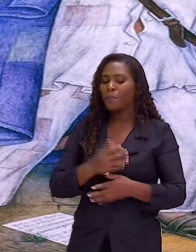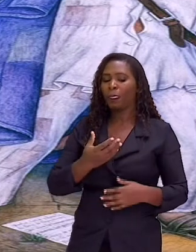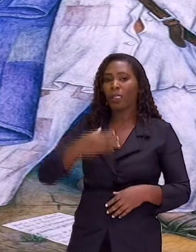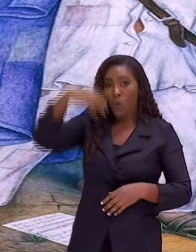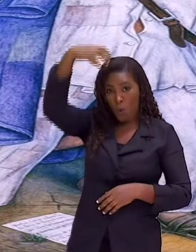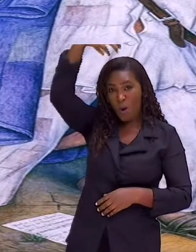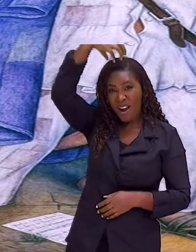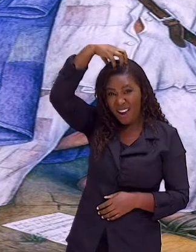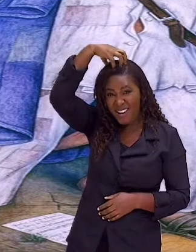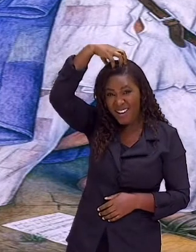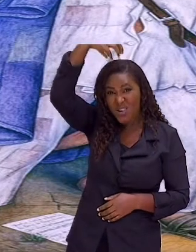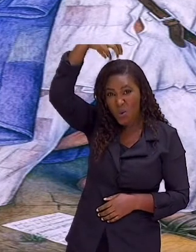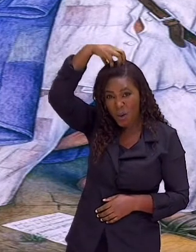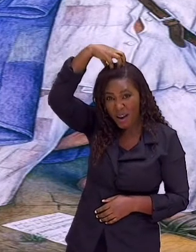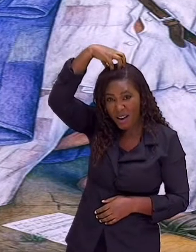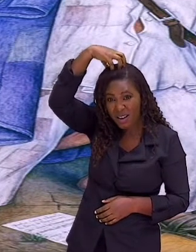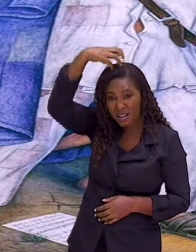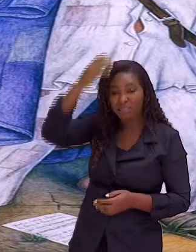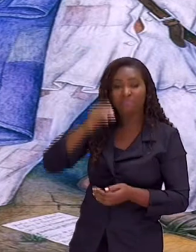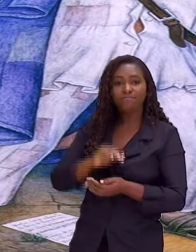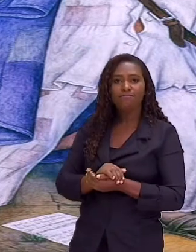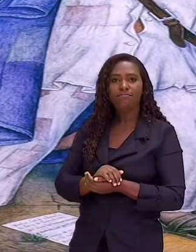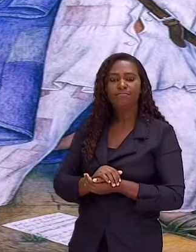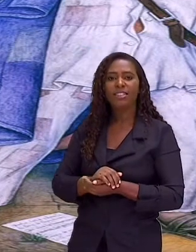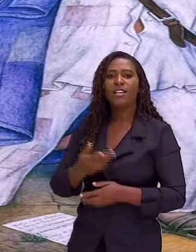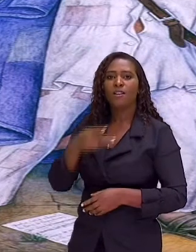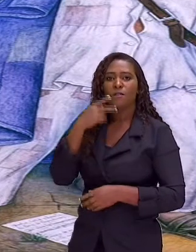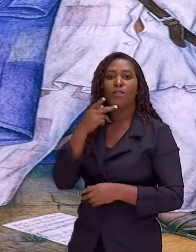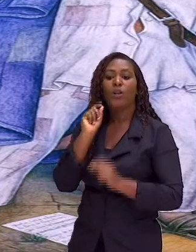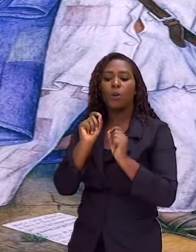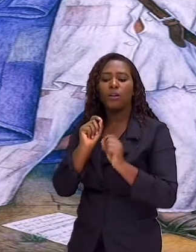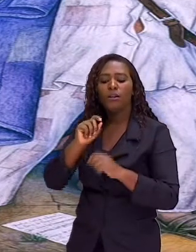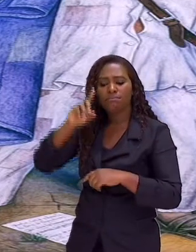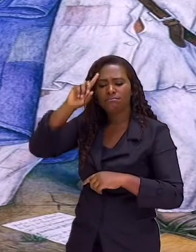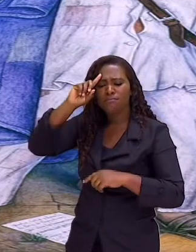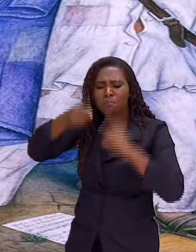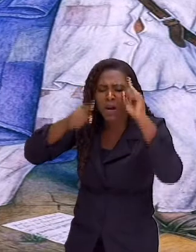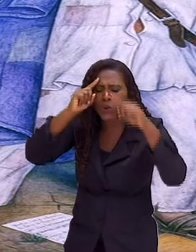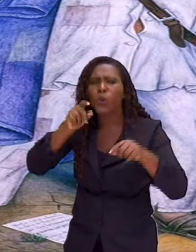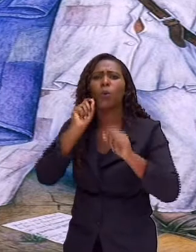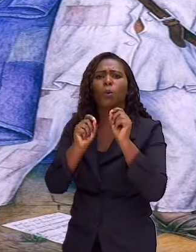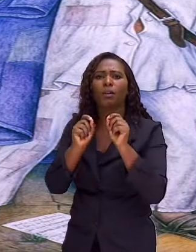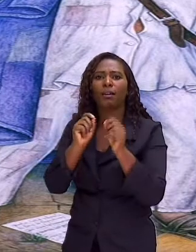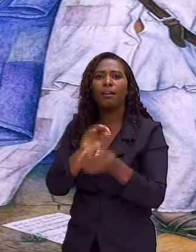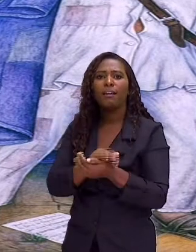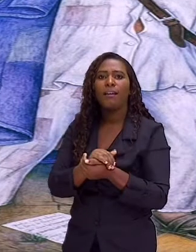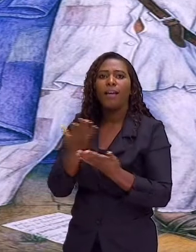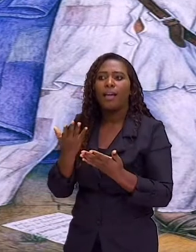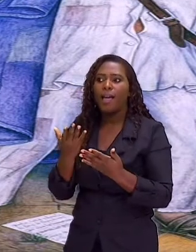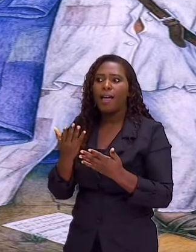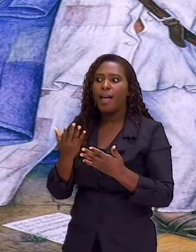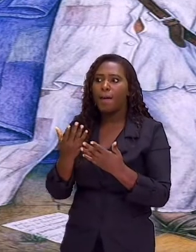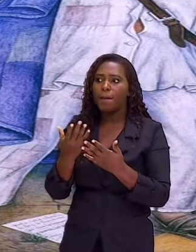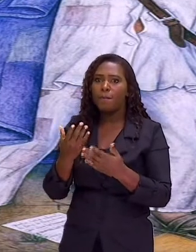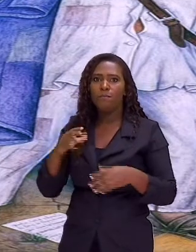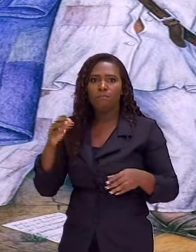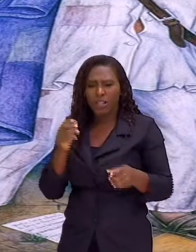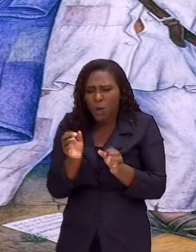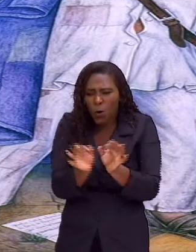que algo interessante. A própria coroa, ela quis ordenar todo esse processo revolucionário. Será